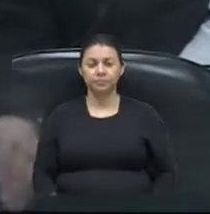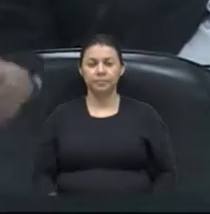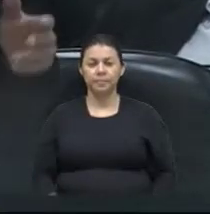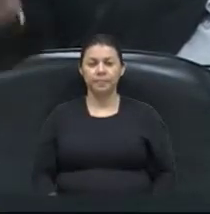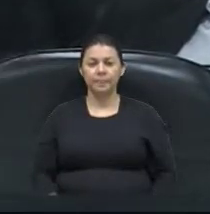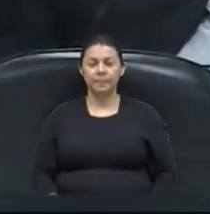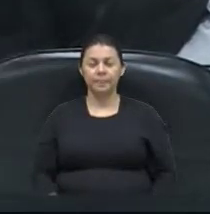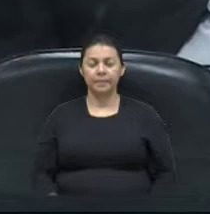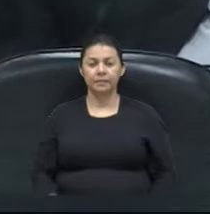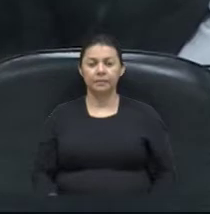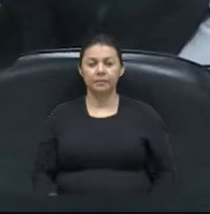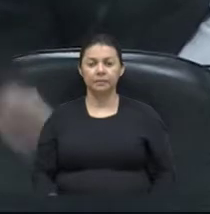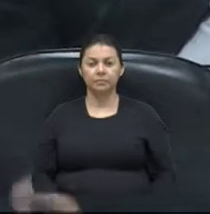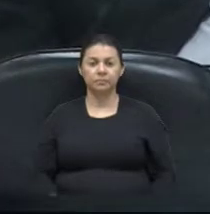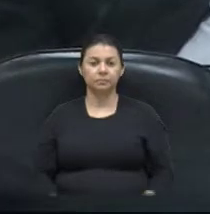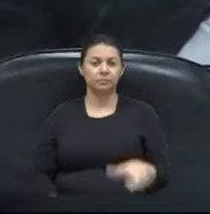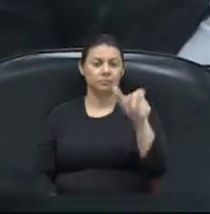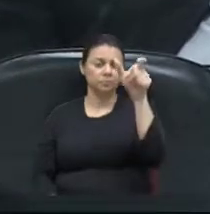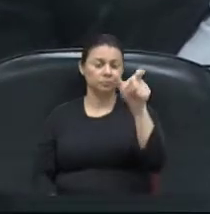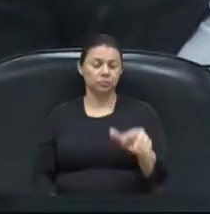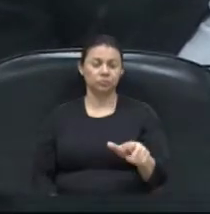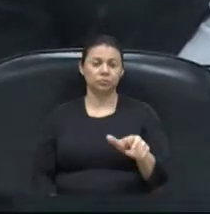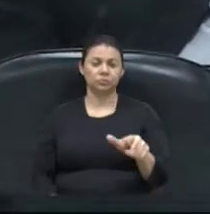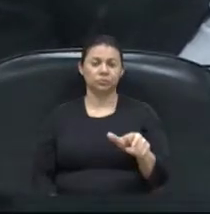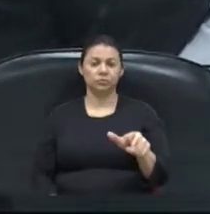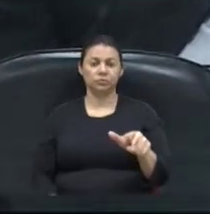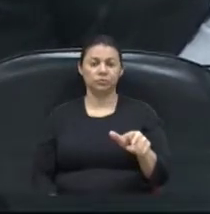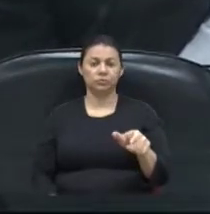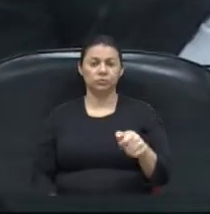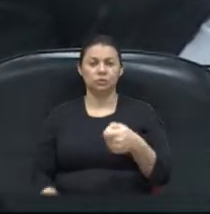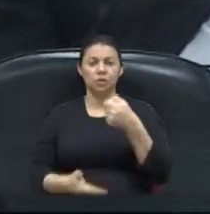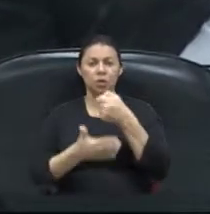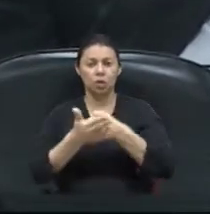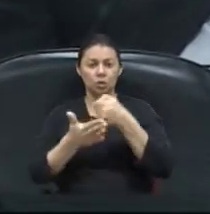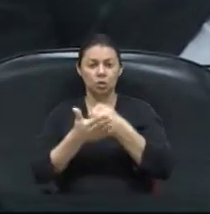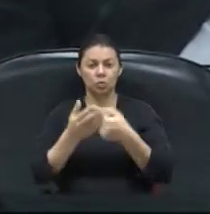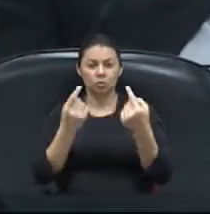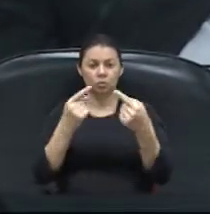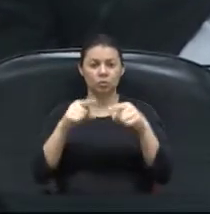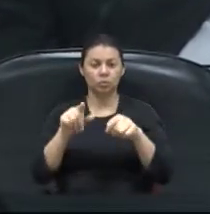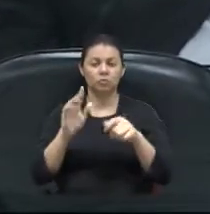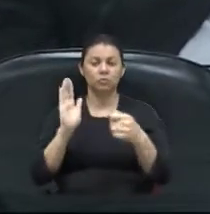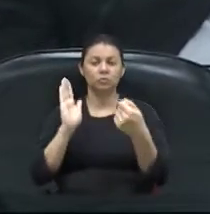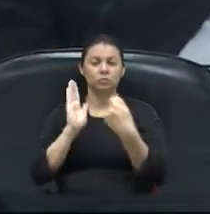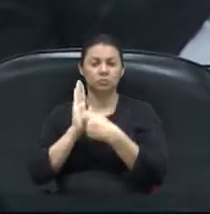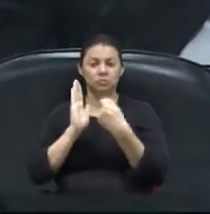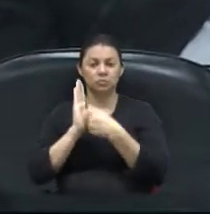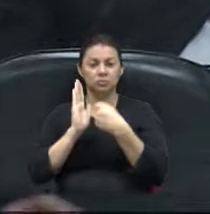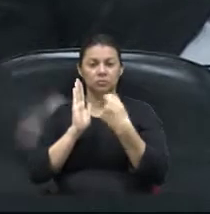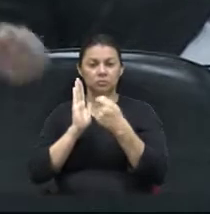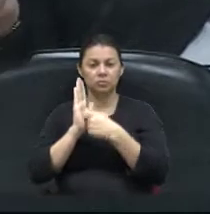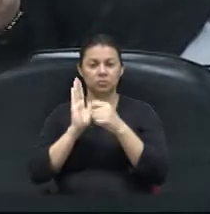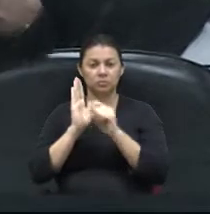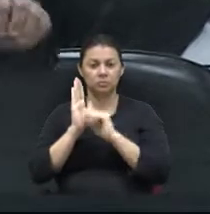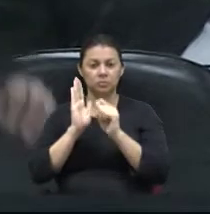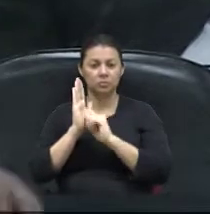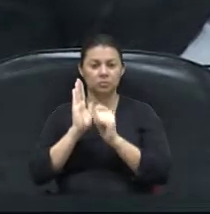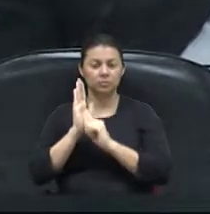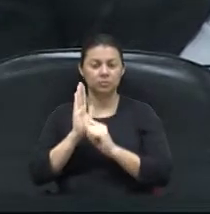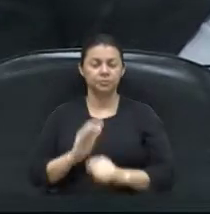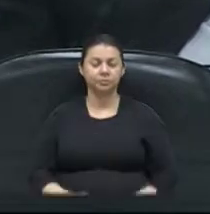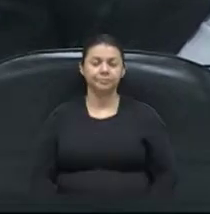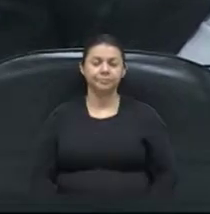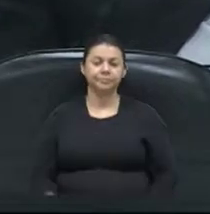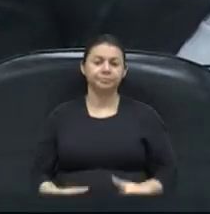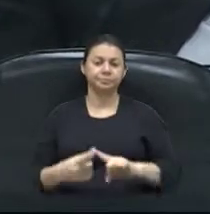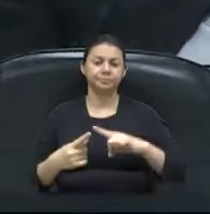ligadas ao combate às drogas a propagação do evangelho mas cada um deles